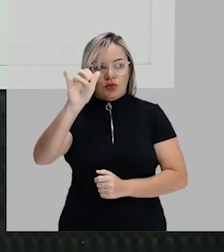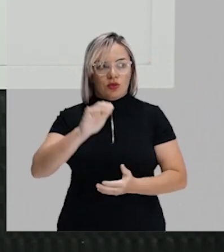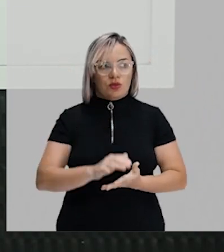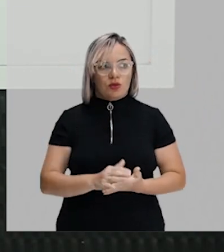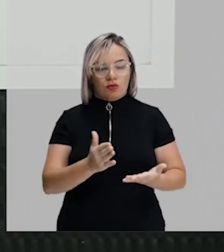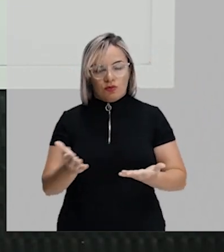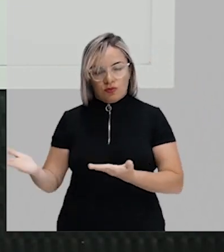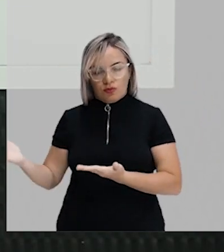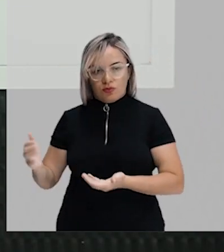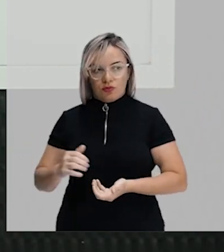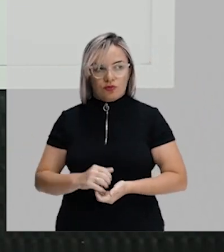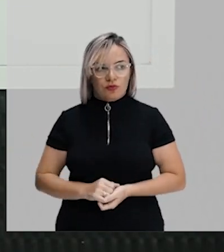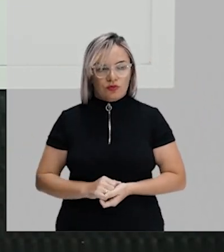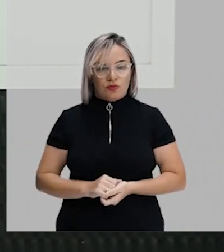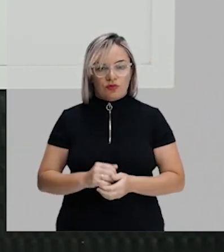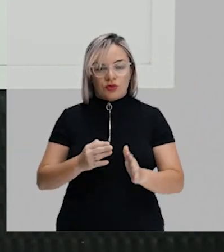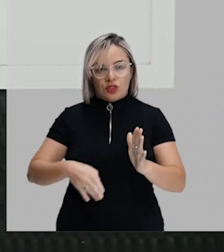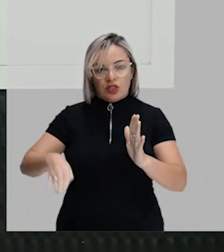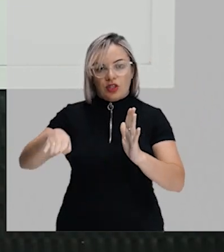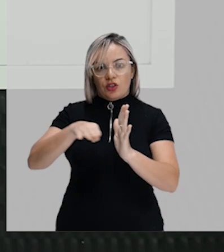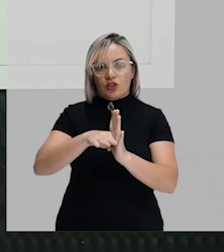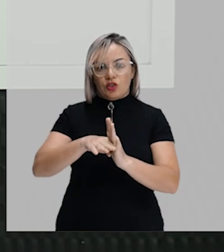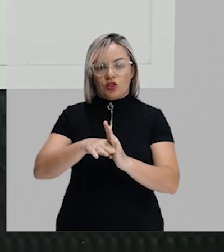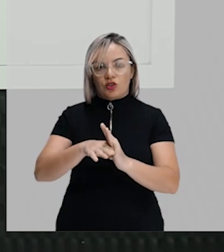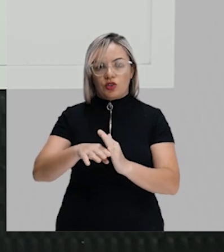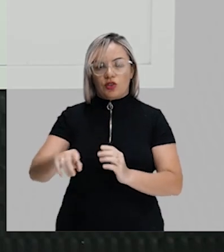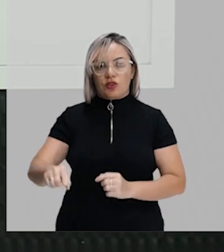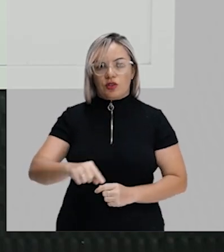ok? Ele vai chegar neste ponto bem aqui, ó.